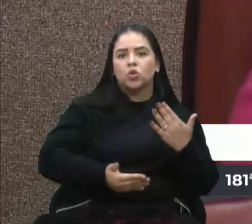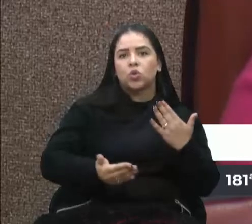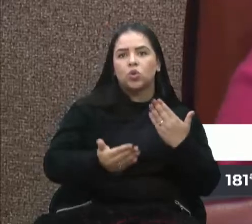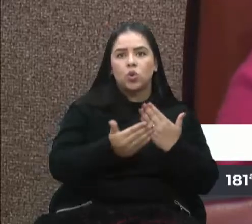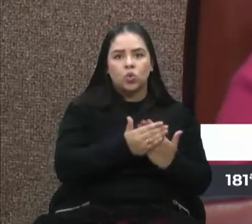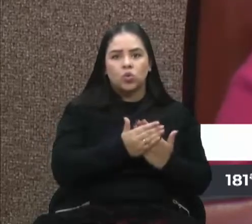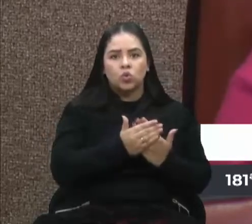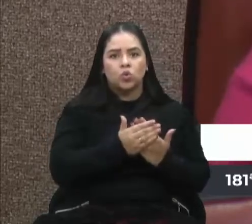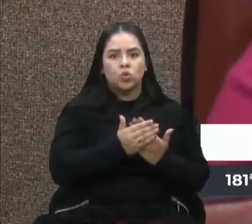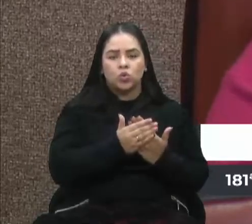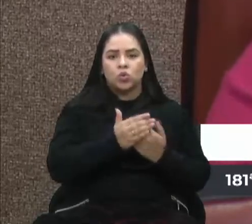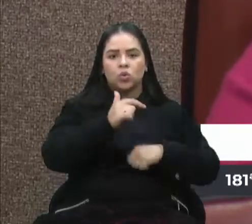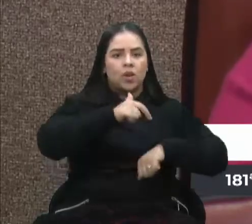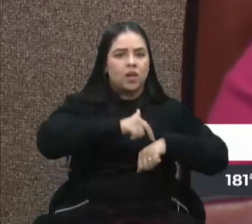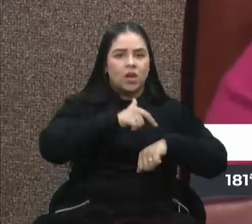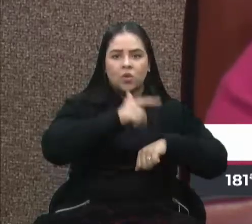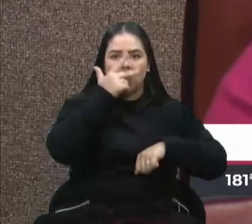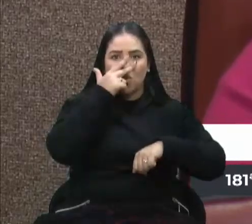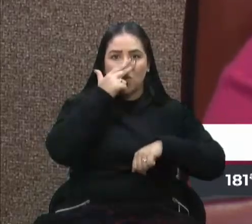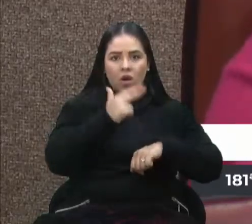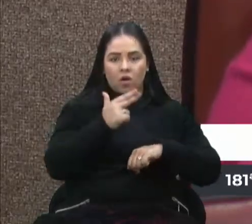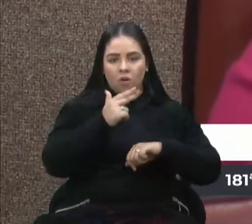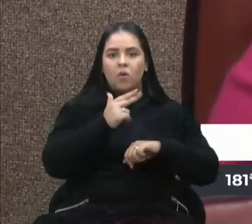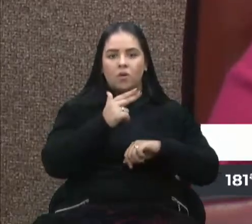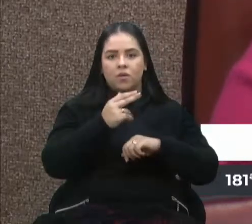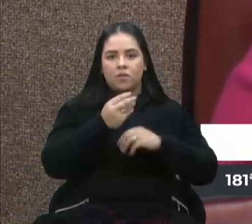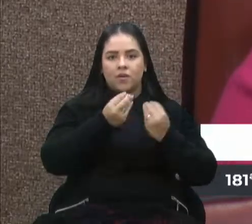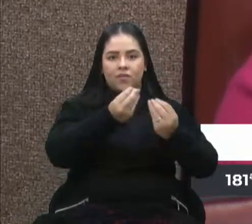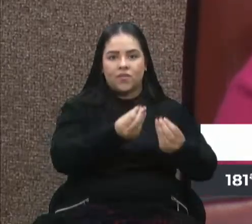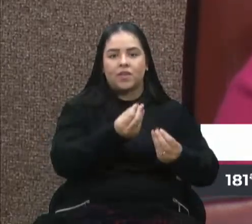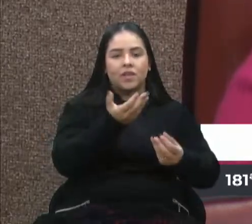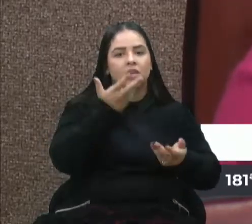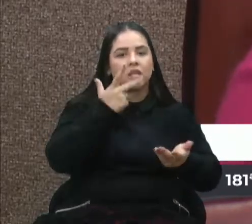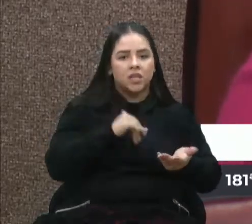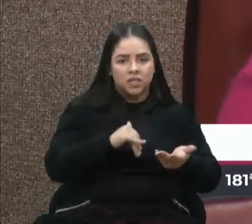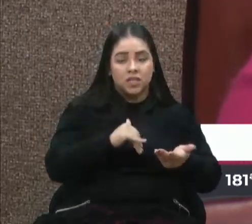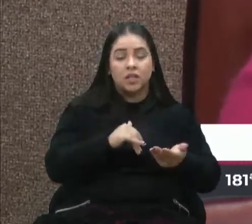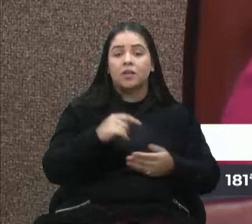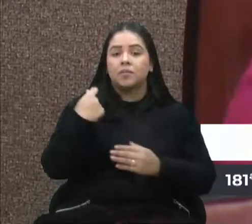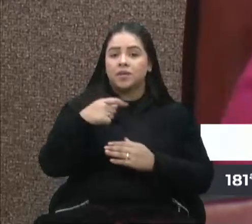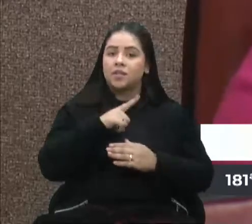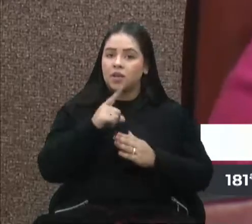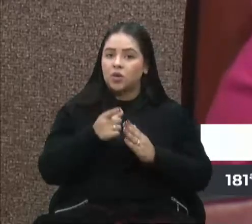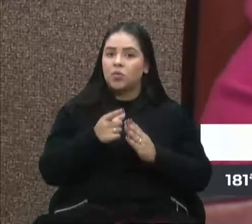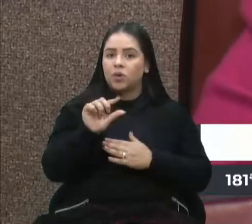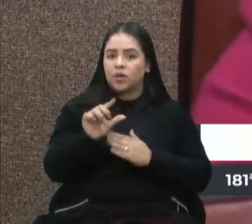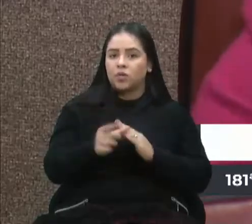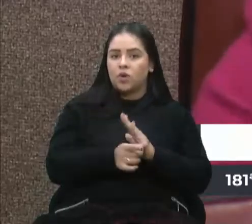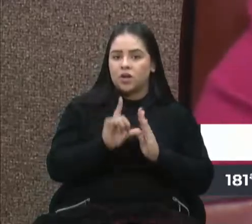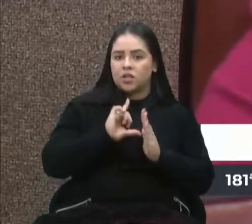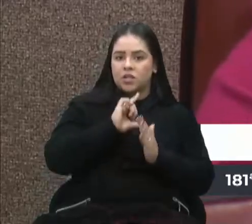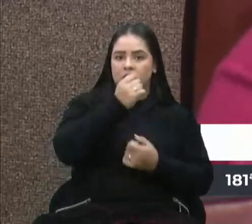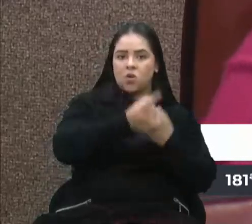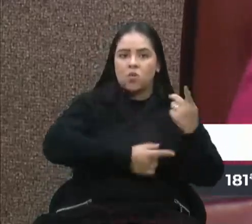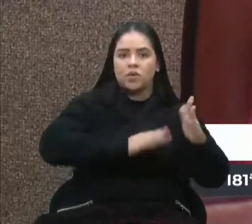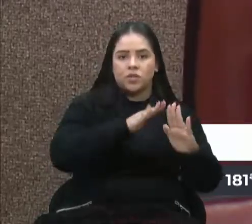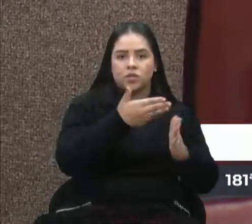o mesmo horário para largar as crianças no mesmo horário. Então, elas precisam largar um pouquinho mais cedo em algumas